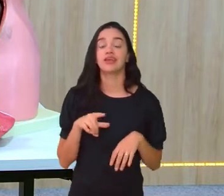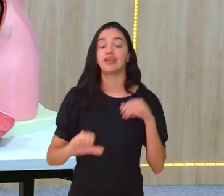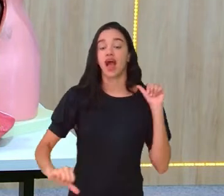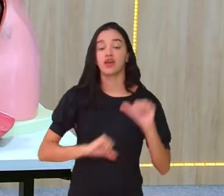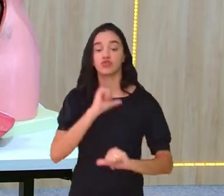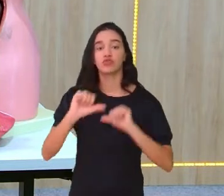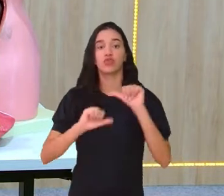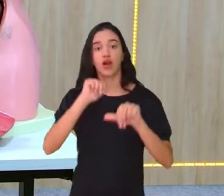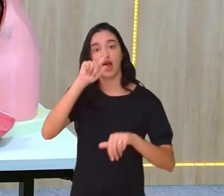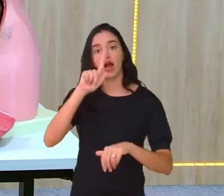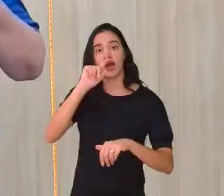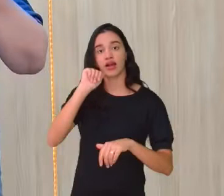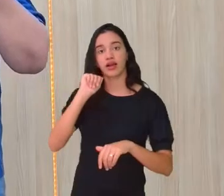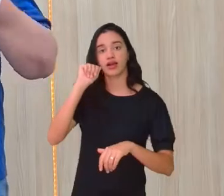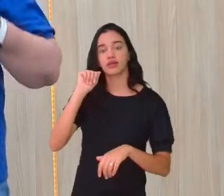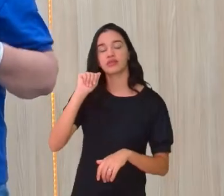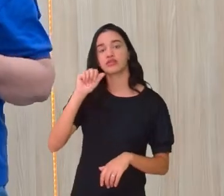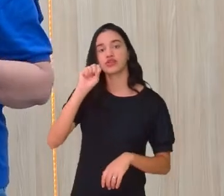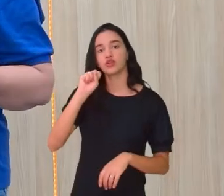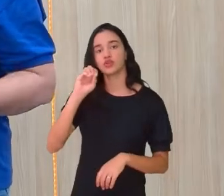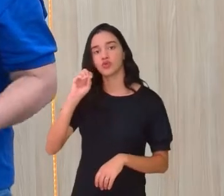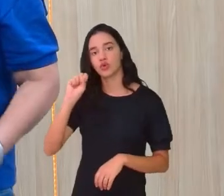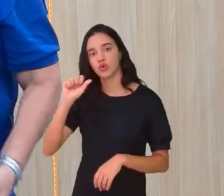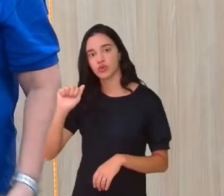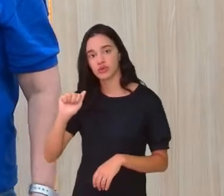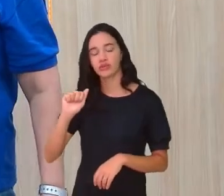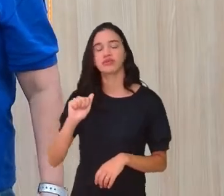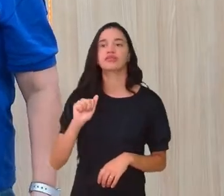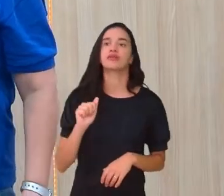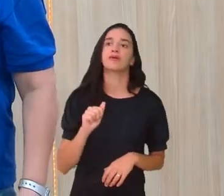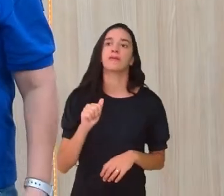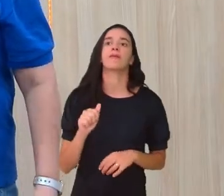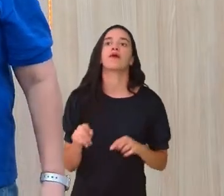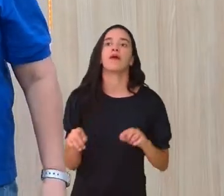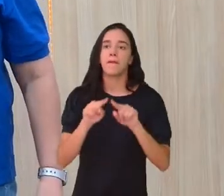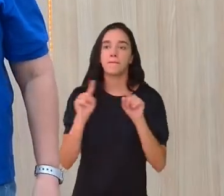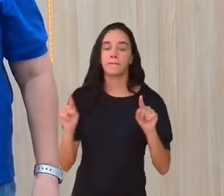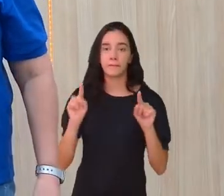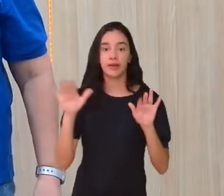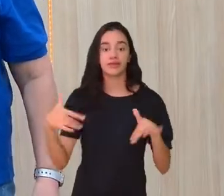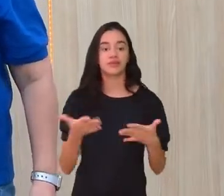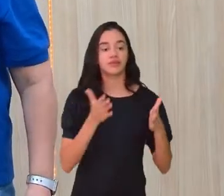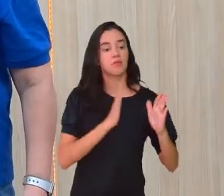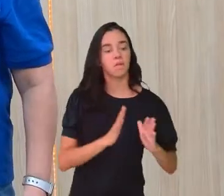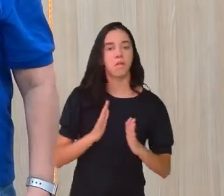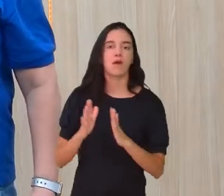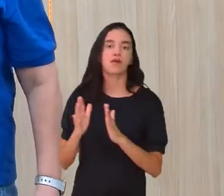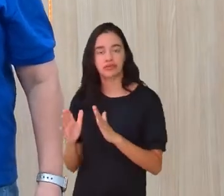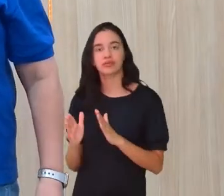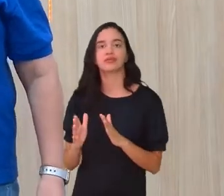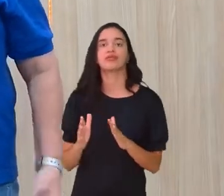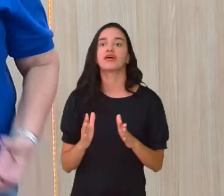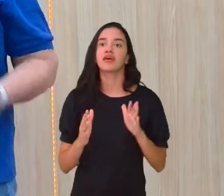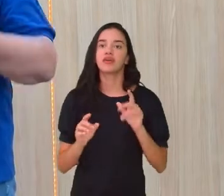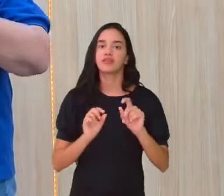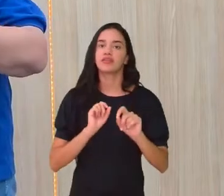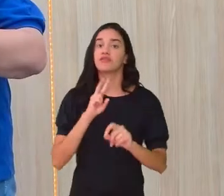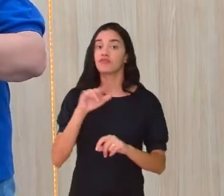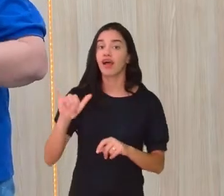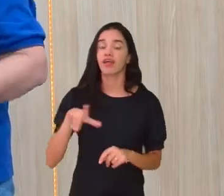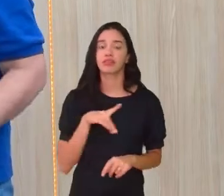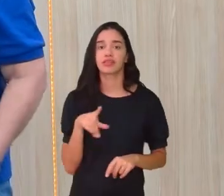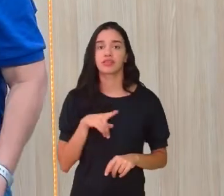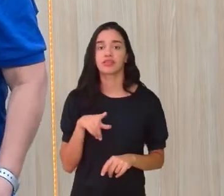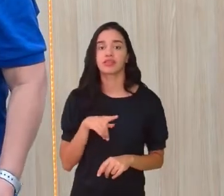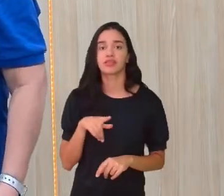gasosas. Entra o ar pelas nossas fossas nasais, mas esse processo aqui, ele vai colher o